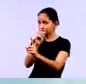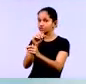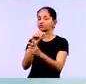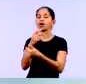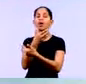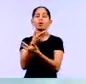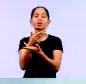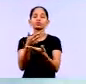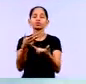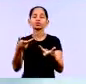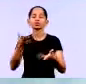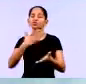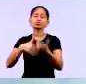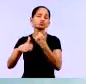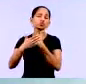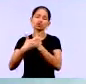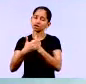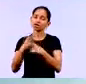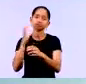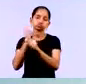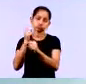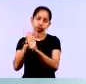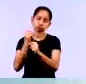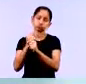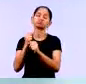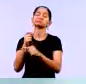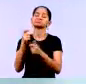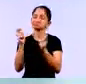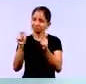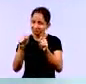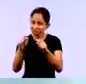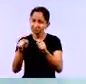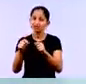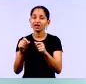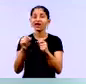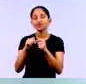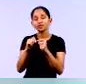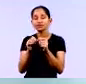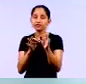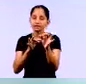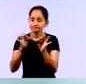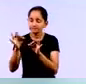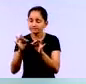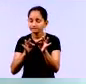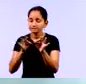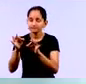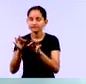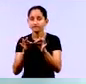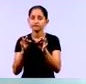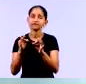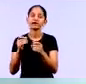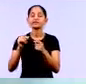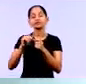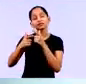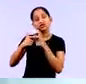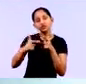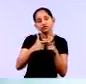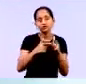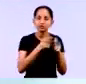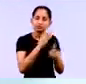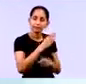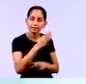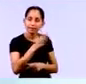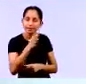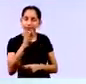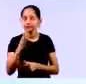gastos gerais. E esses gastos gerais, eles vão ser rateados entre os produtos, ok? Mas